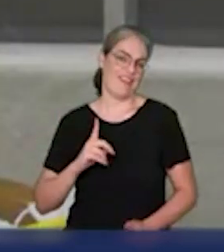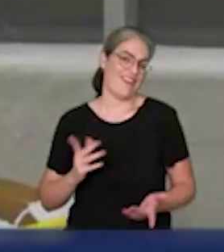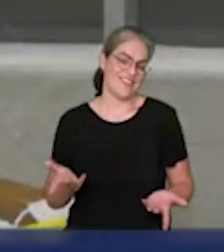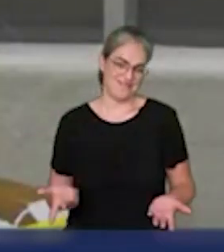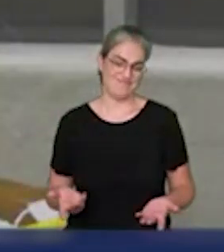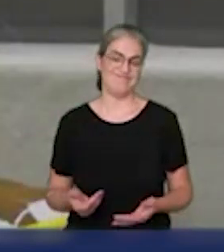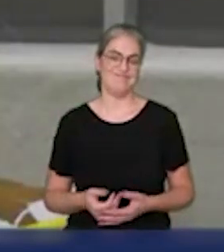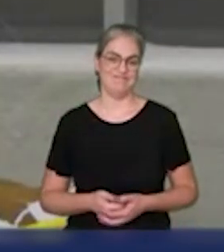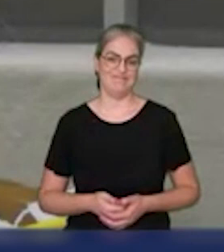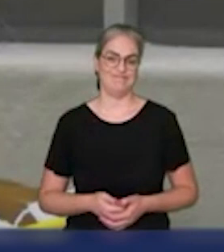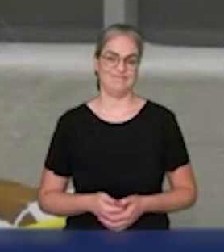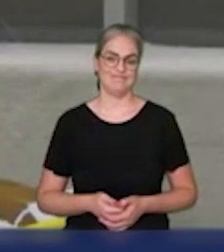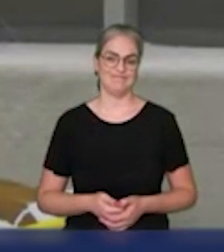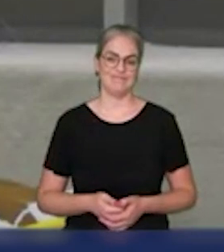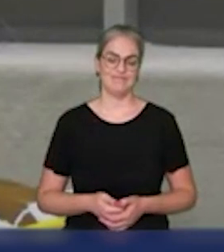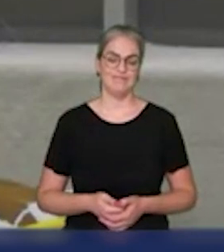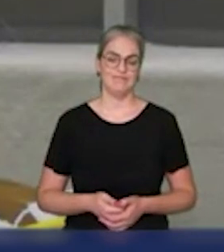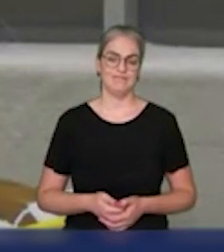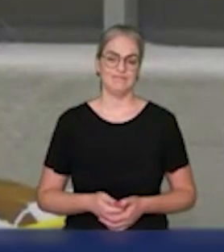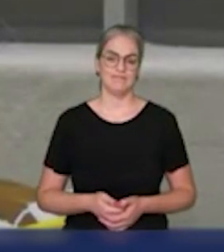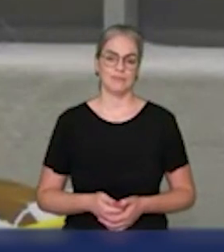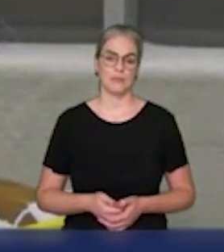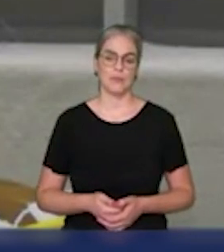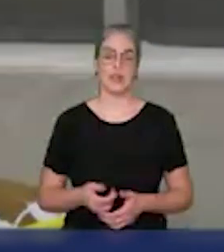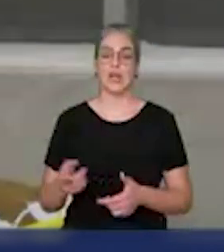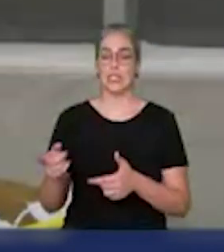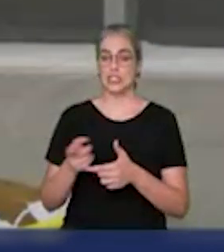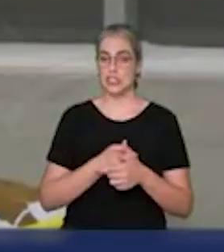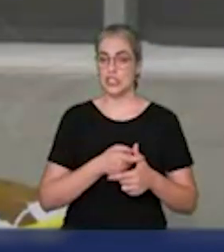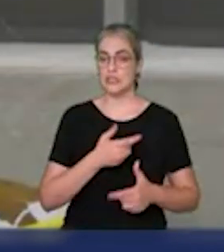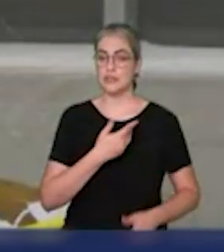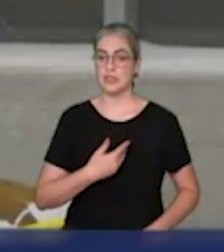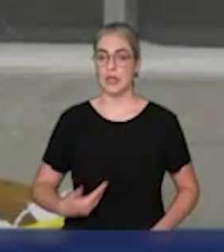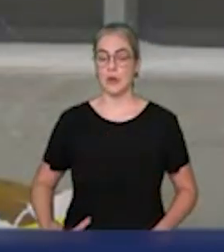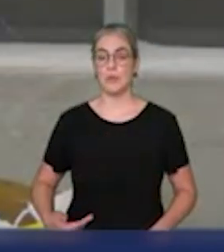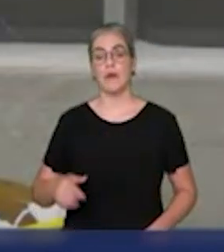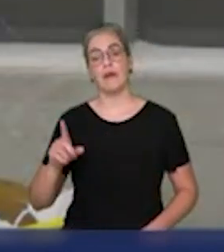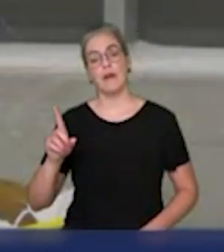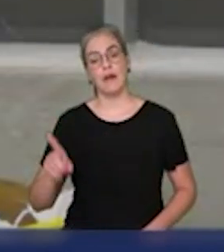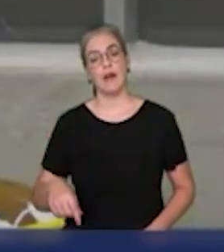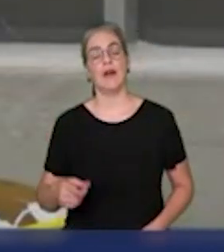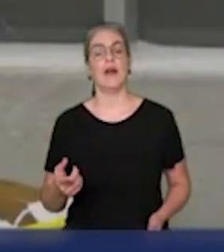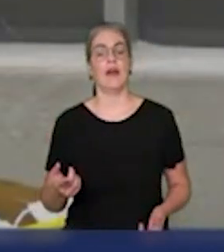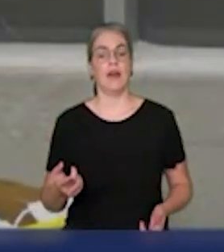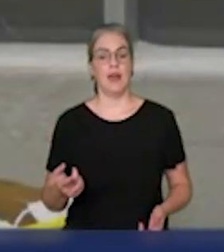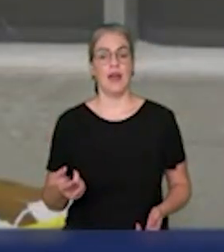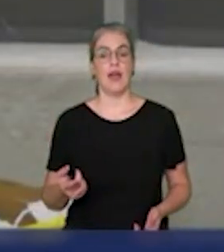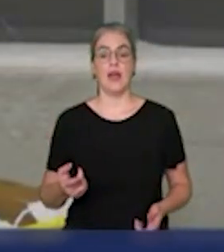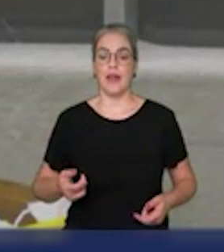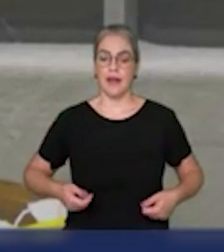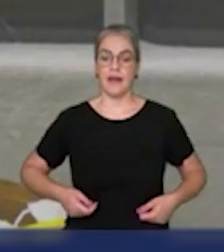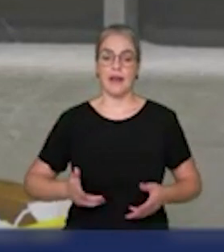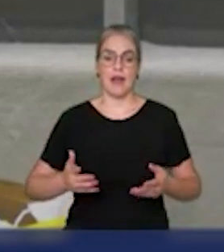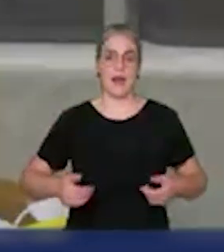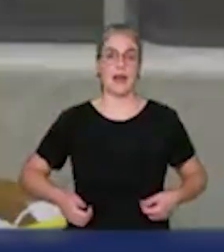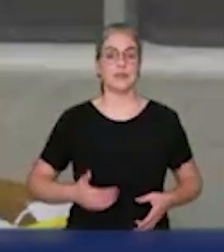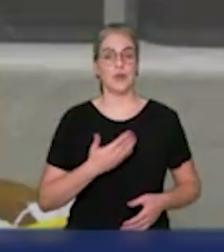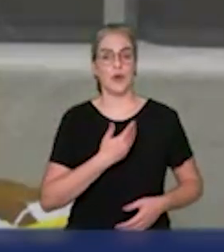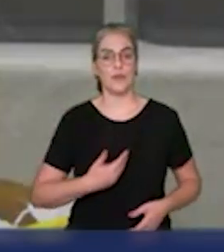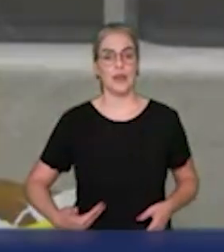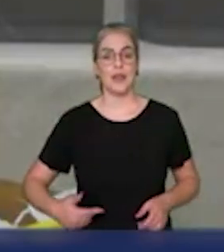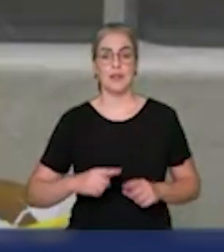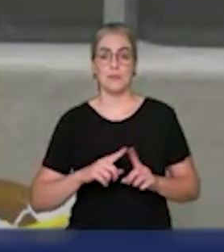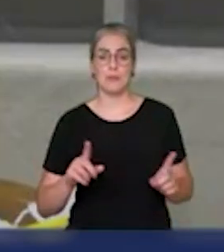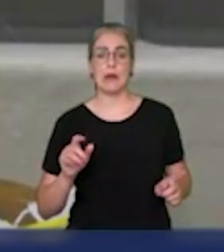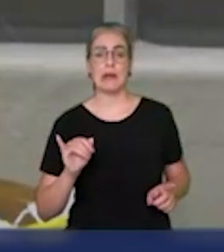dívida pública é um passivo do Estado e um ativo de quem detém esses ativos. Eles ganham com